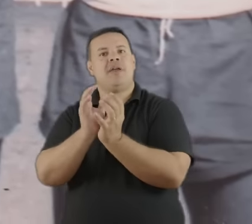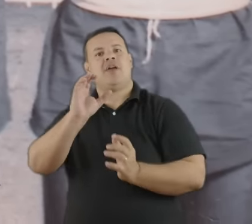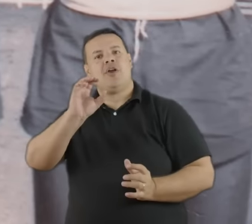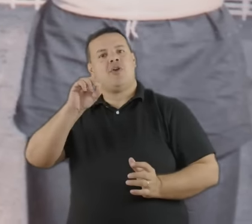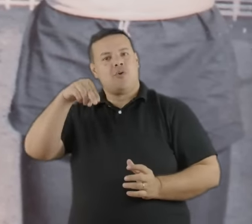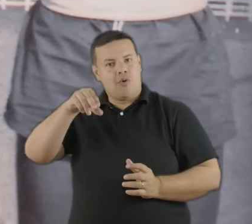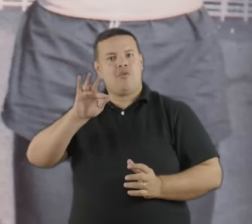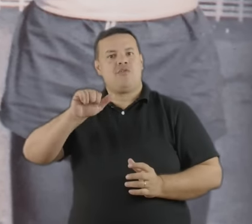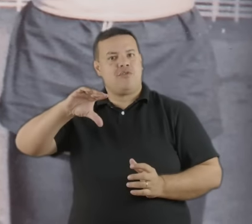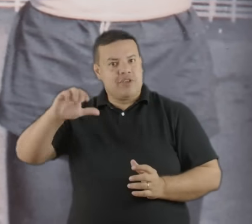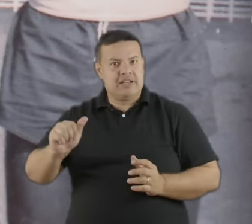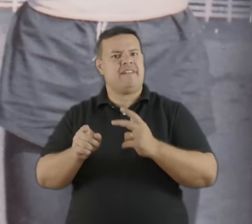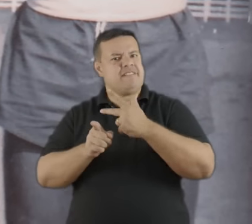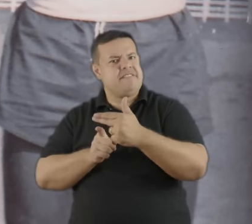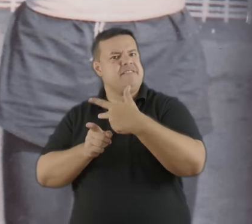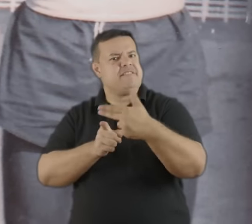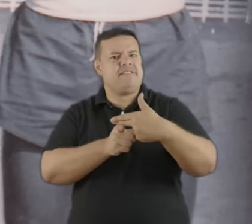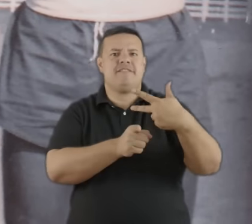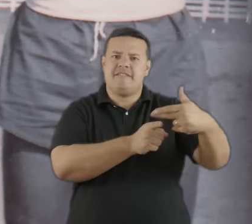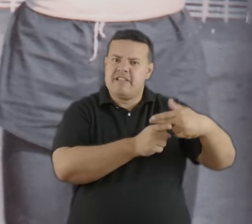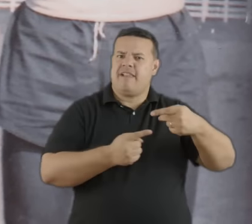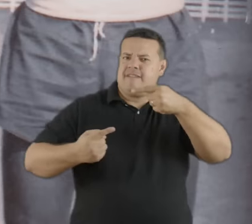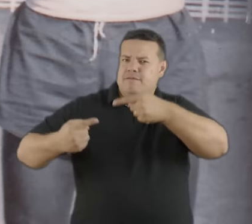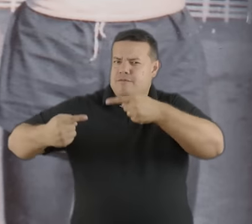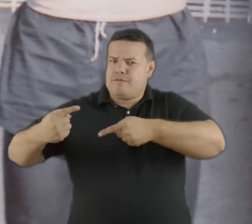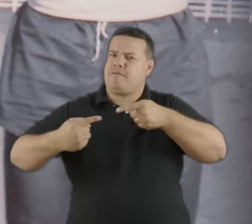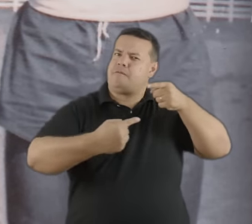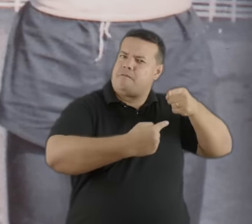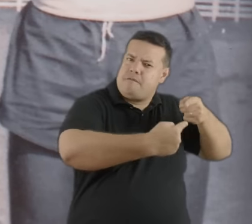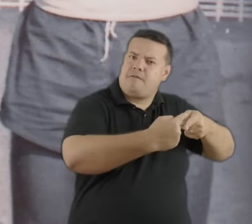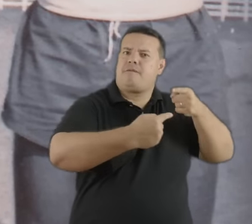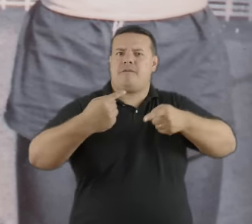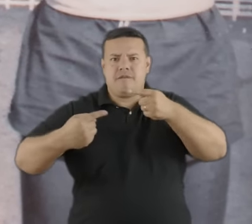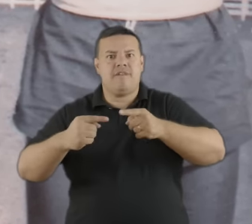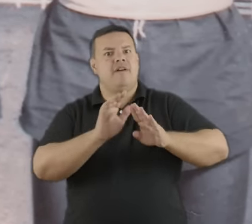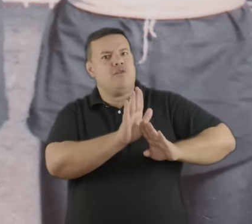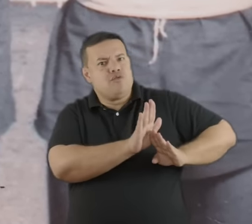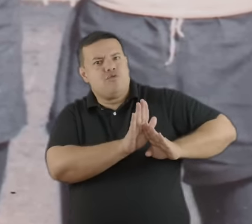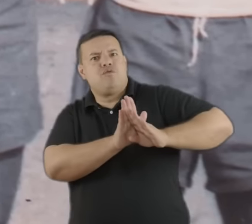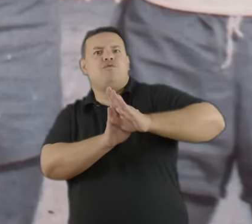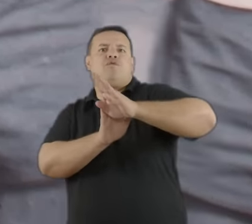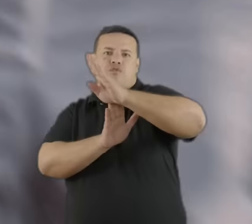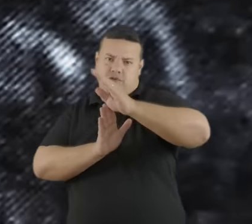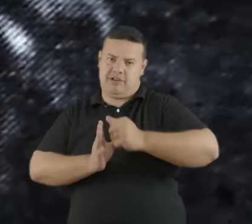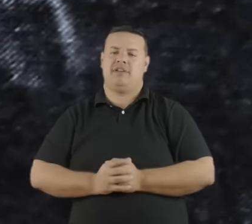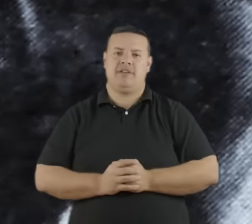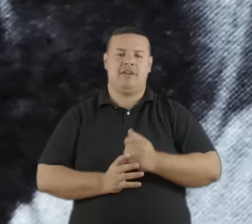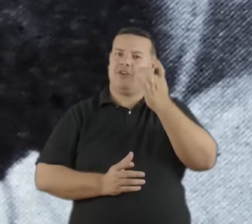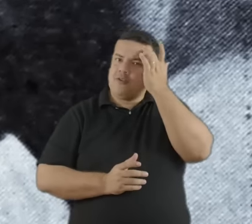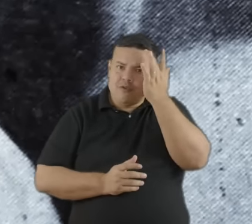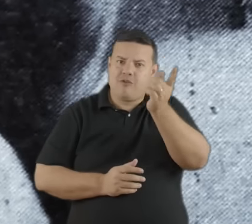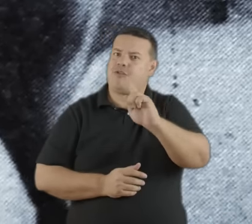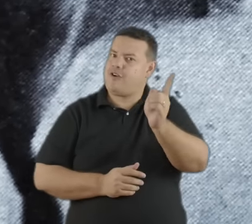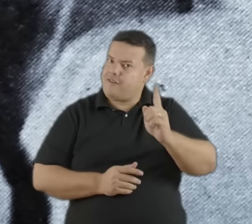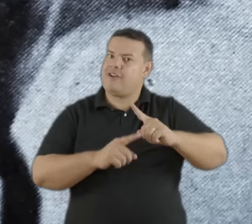a forçar uma rivalidade com os times da capital. O Tremendão pedia passagem. Não foi